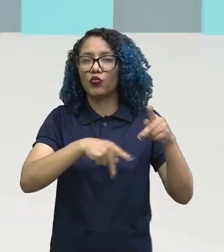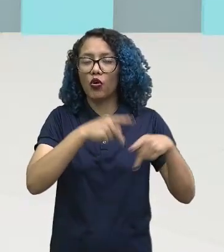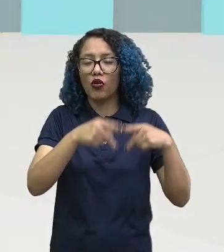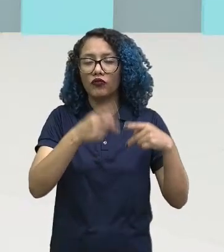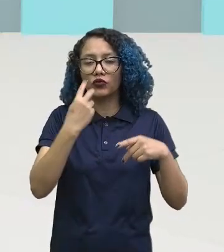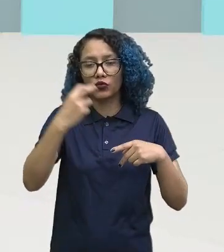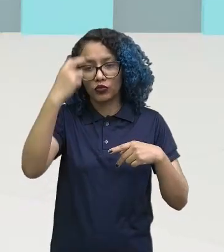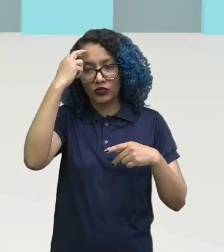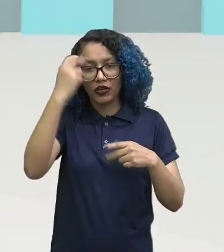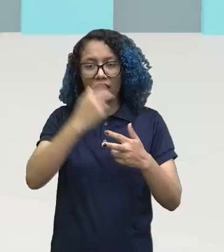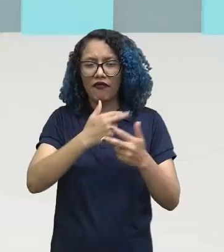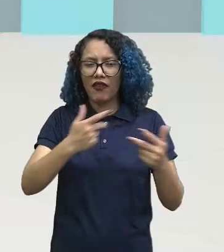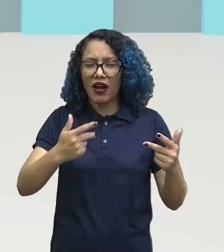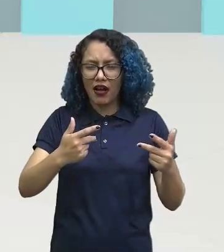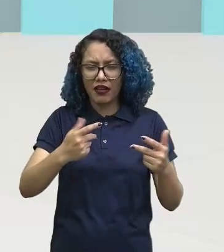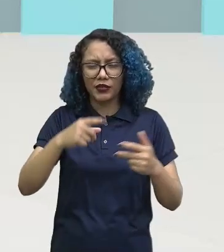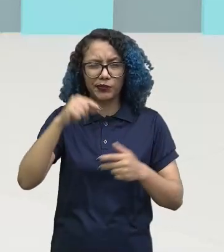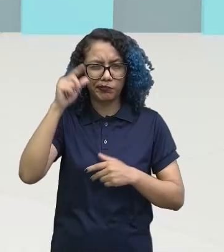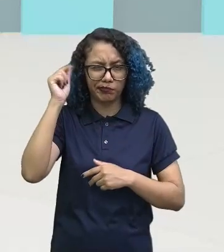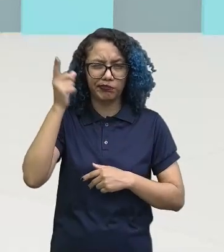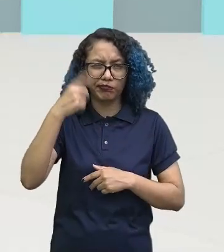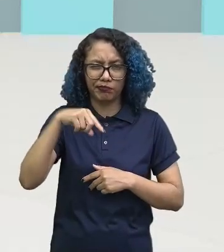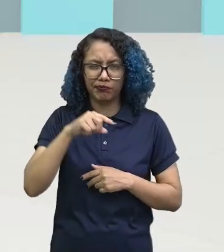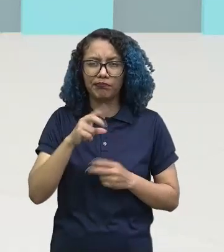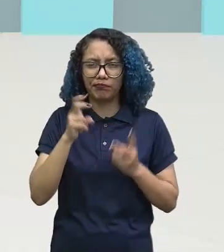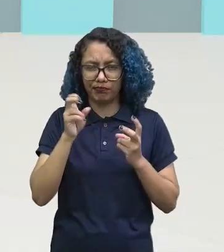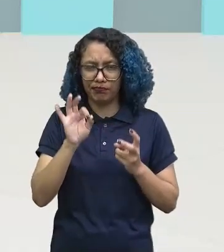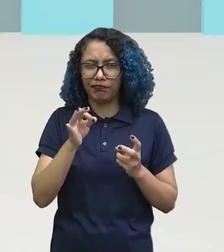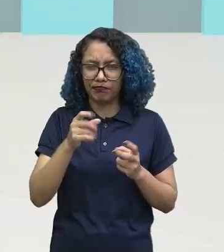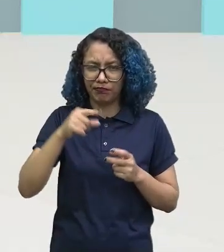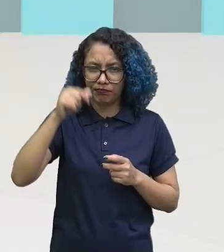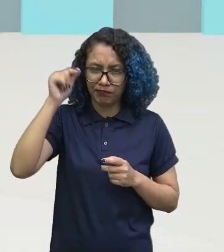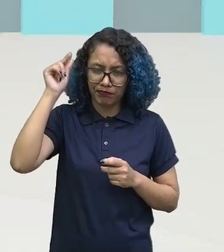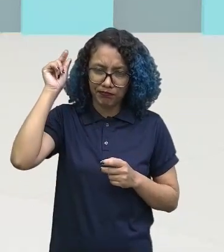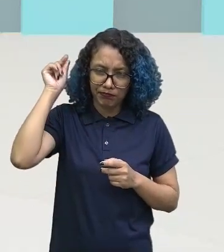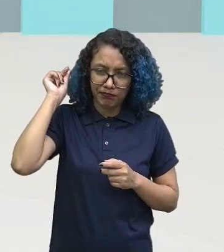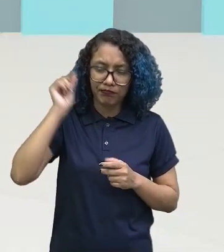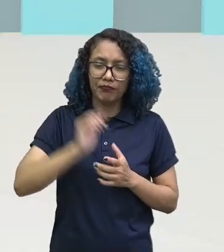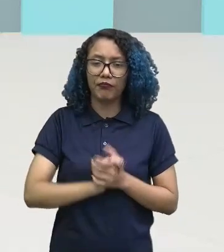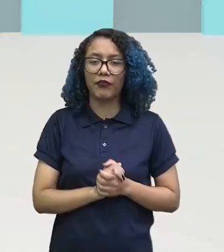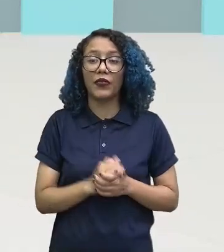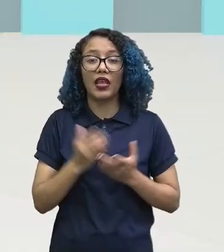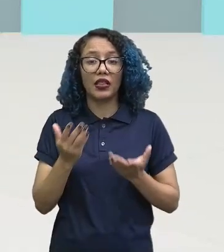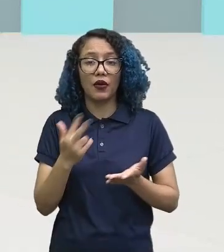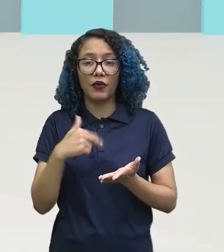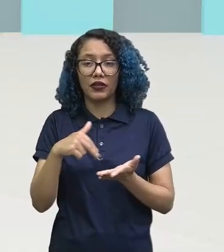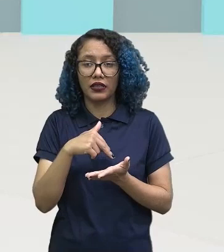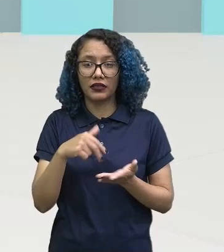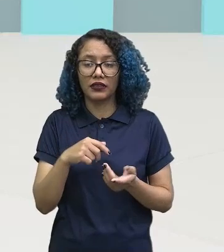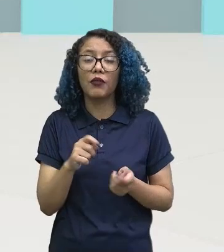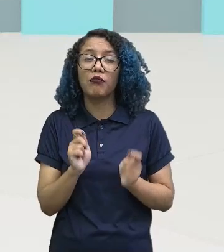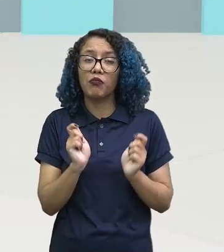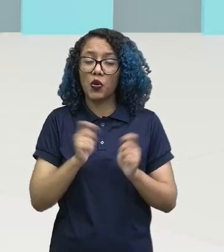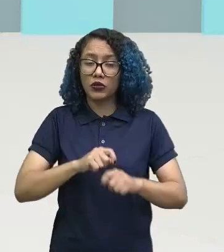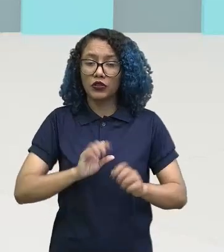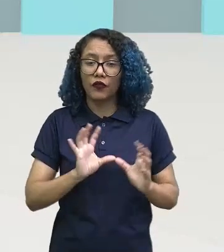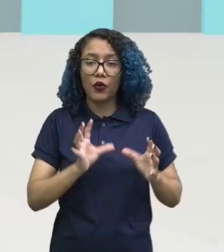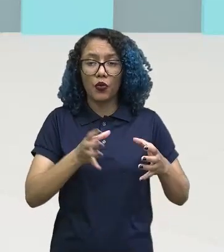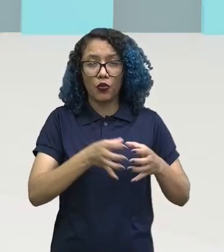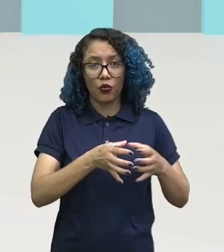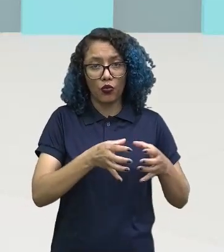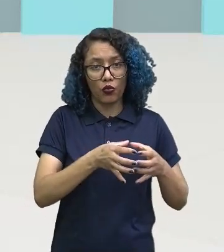na antiguidade, como vocês podem ver nas imagens, e culturas, a dança pode ser executada